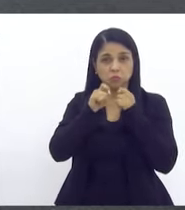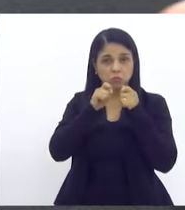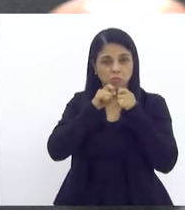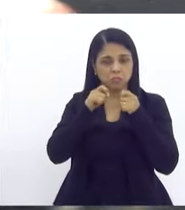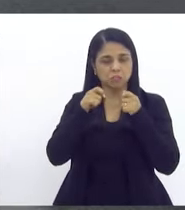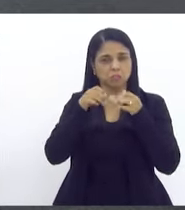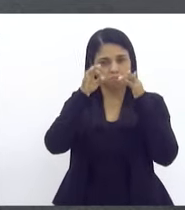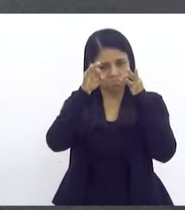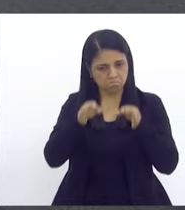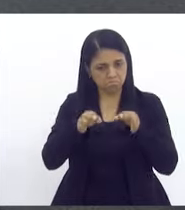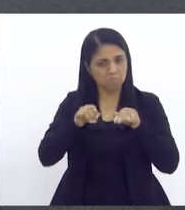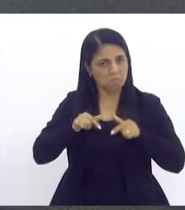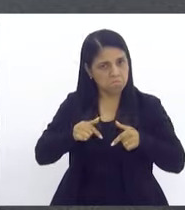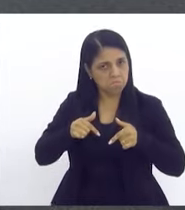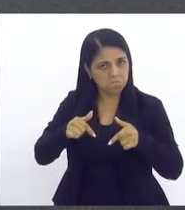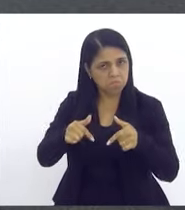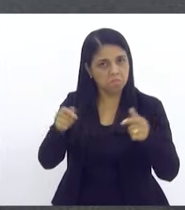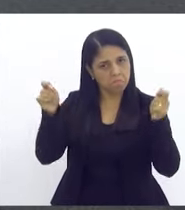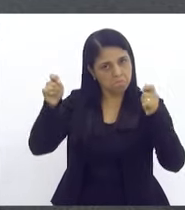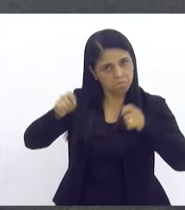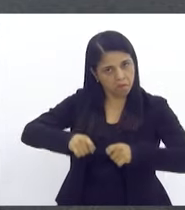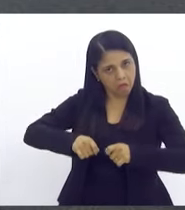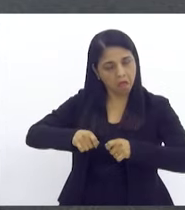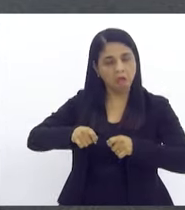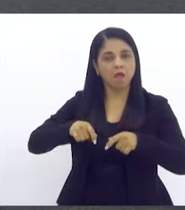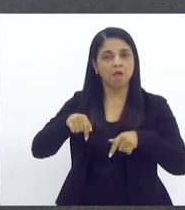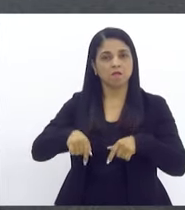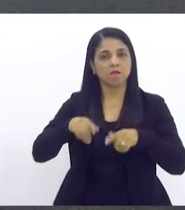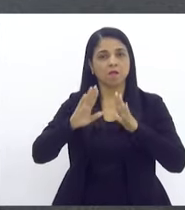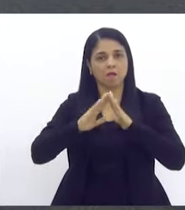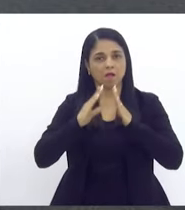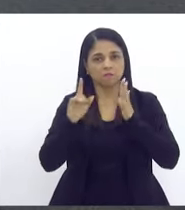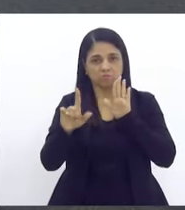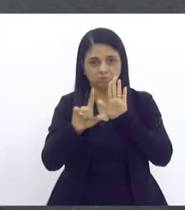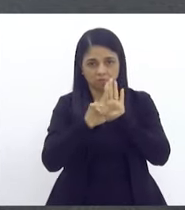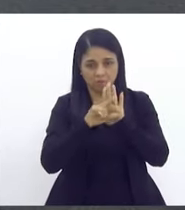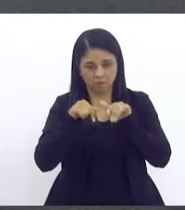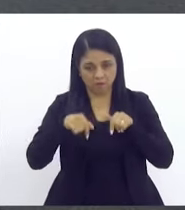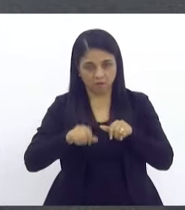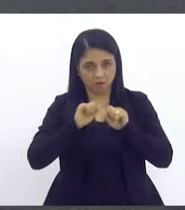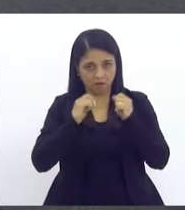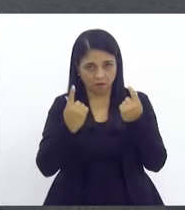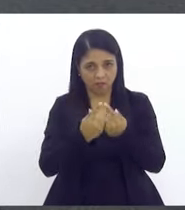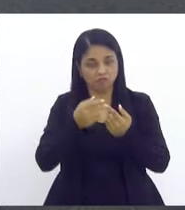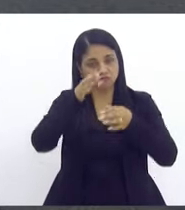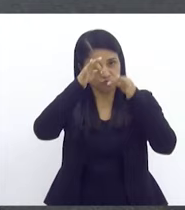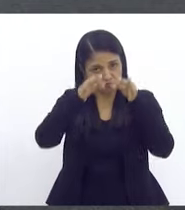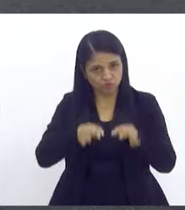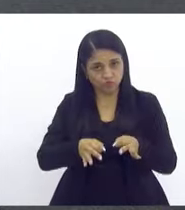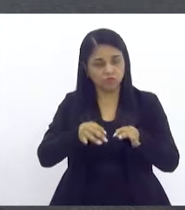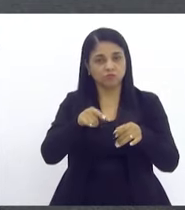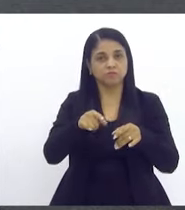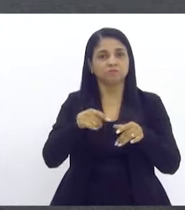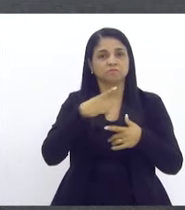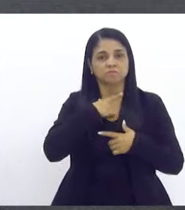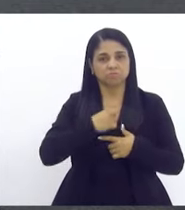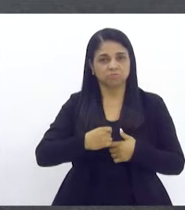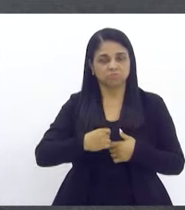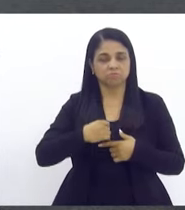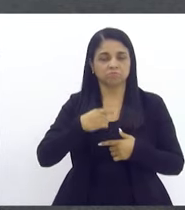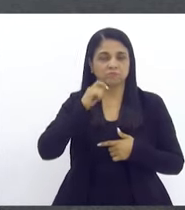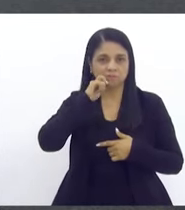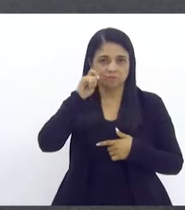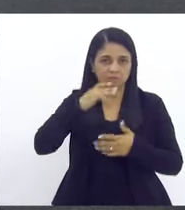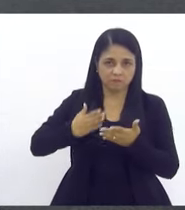isento, competente, capaz. Esta casa fez justiça em aprovar a medalha Tiradentes para